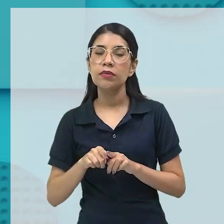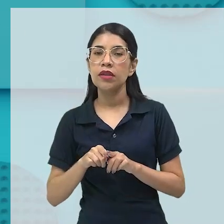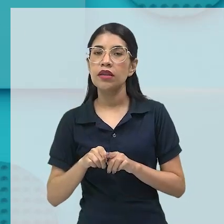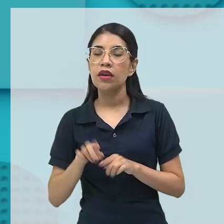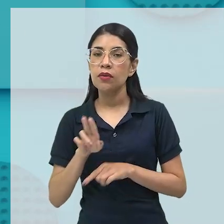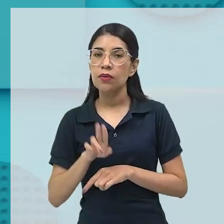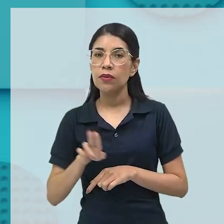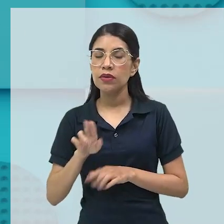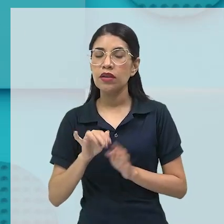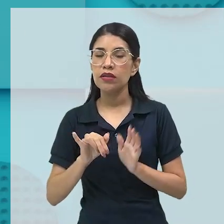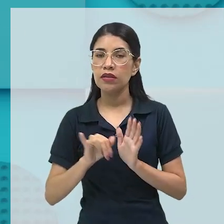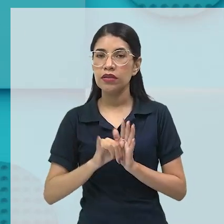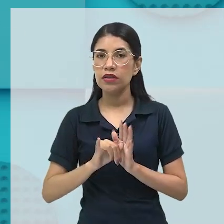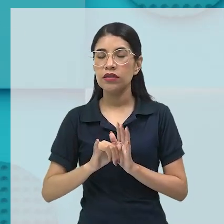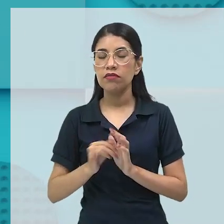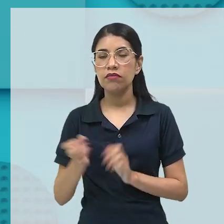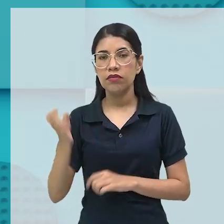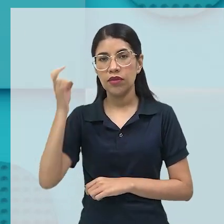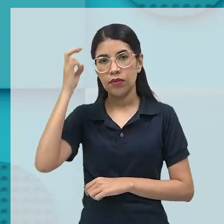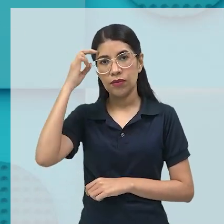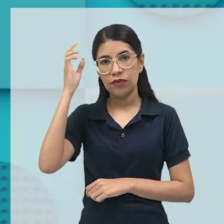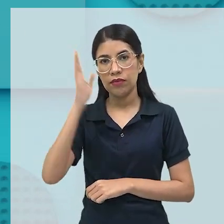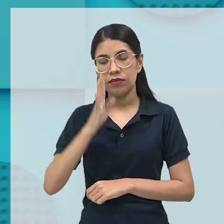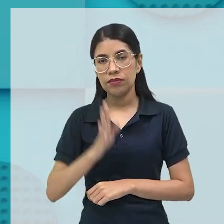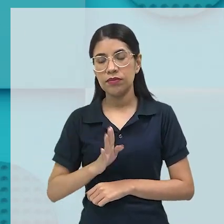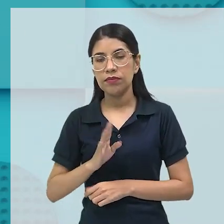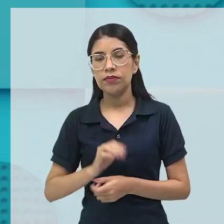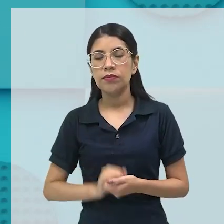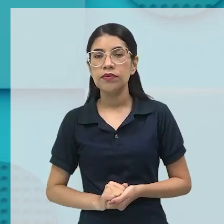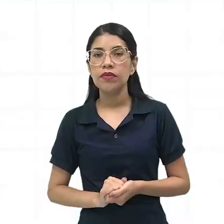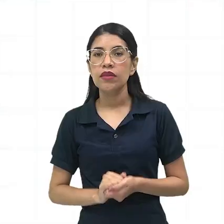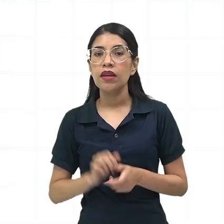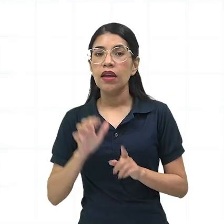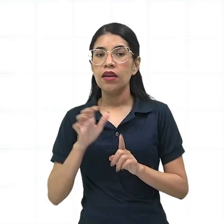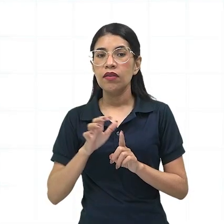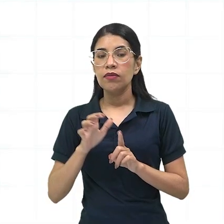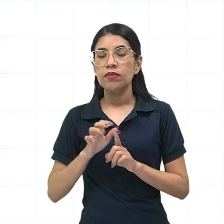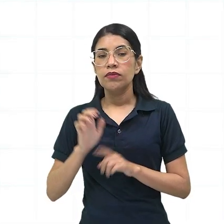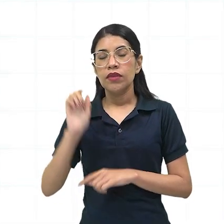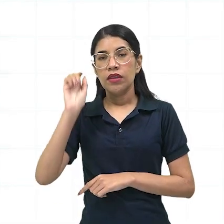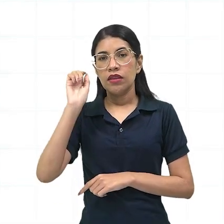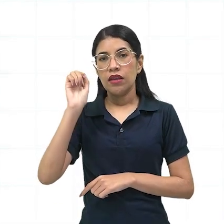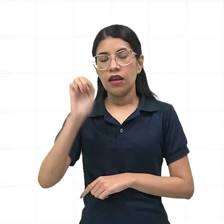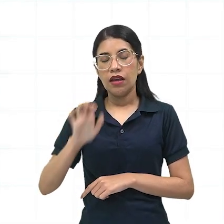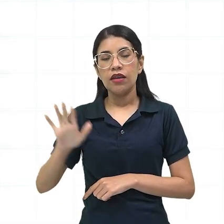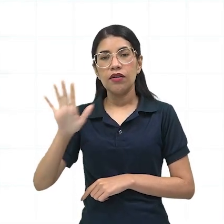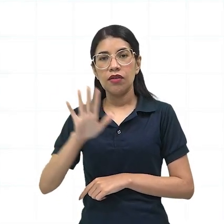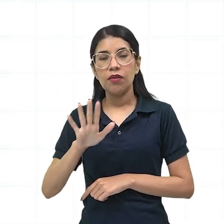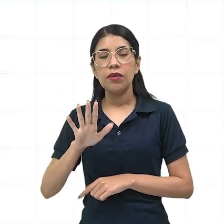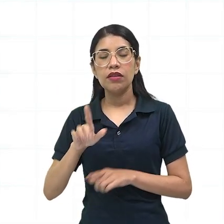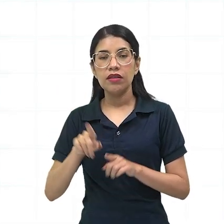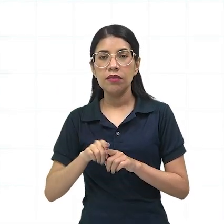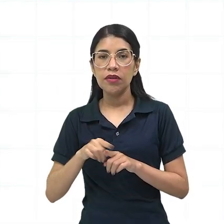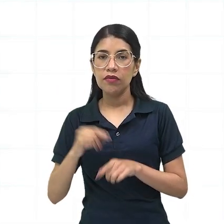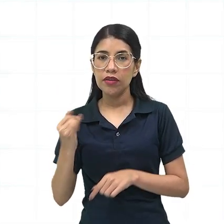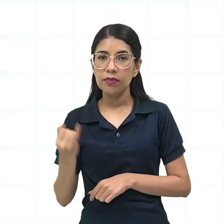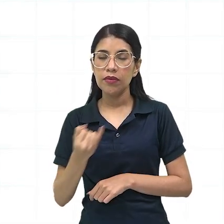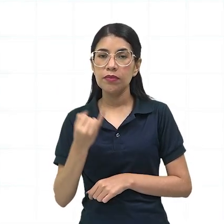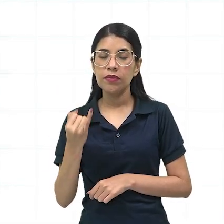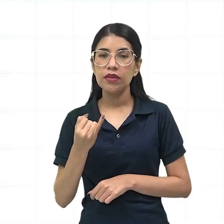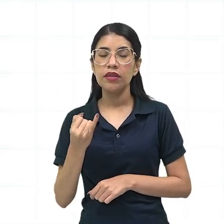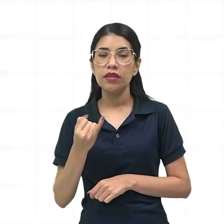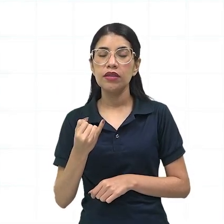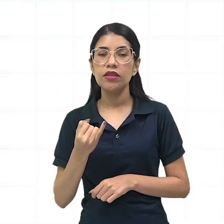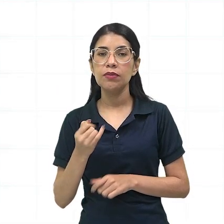parte da nossa identidade cultural brasileira. A influência europeia desempenhou um papel